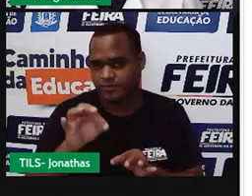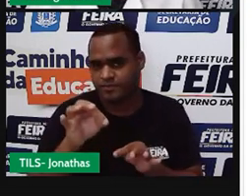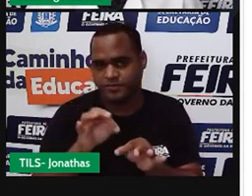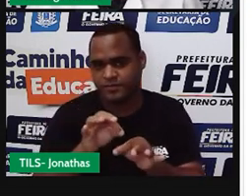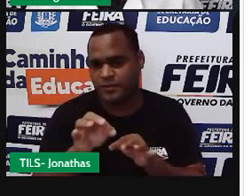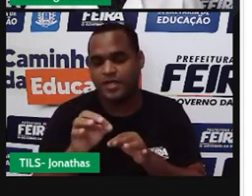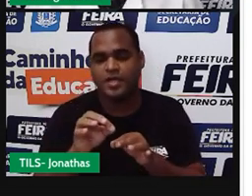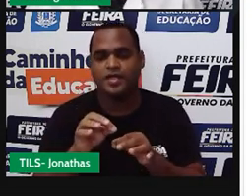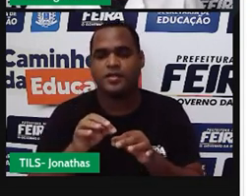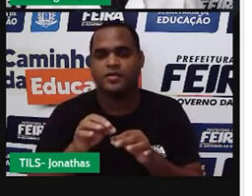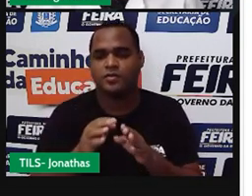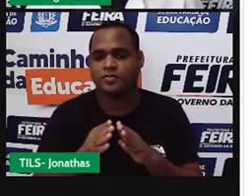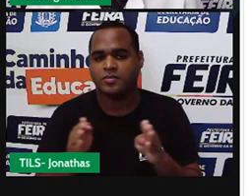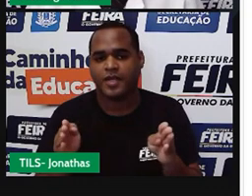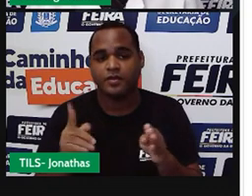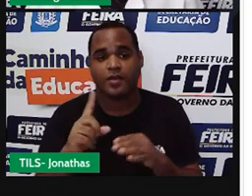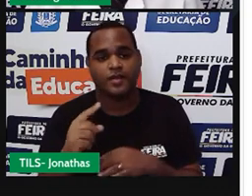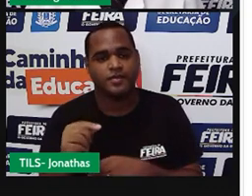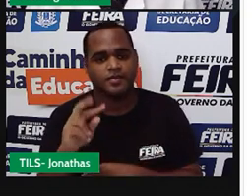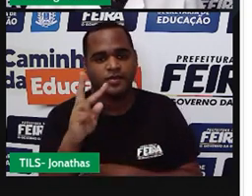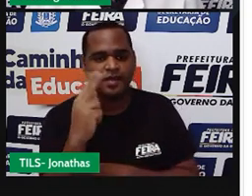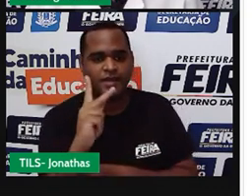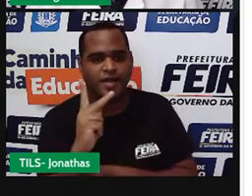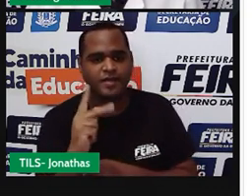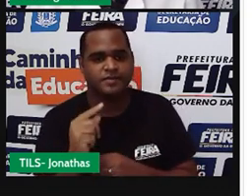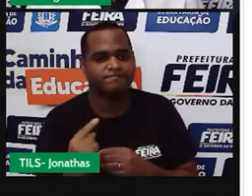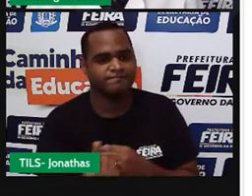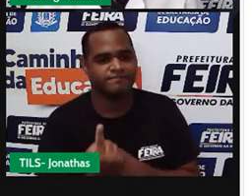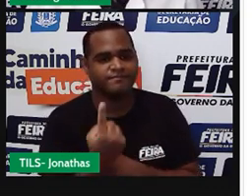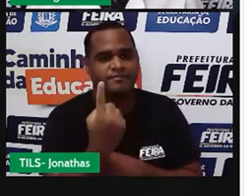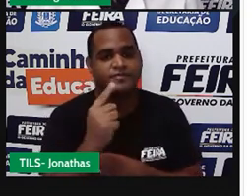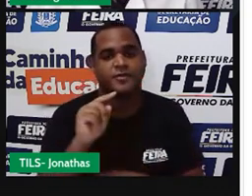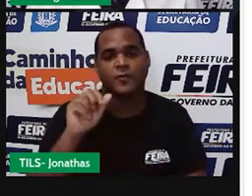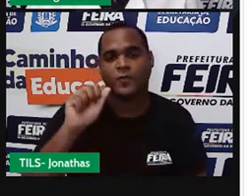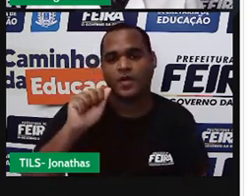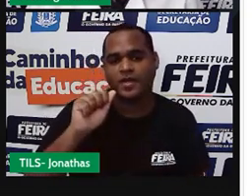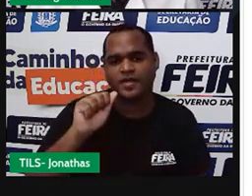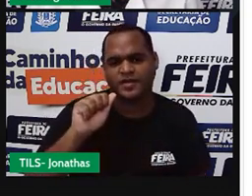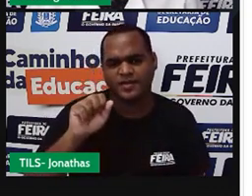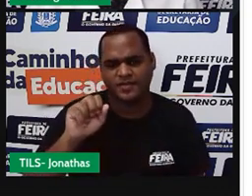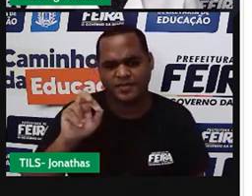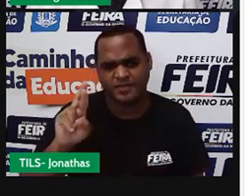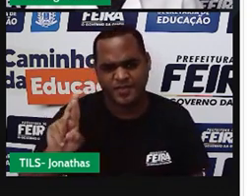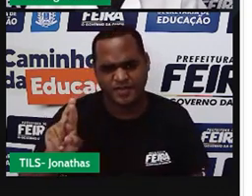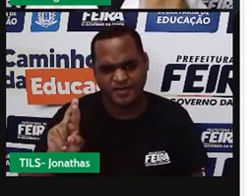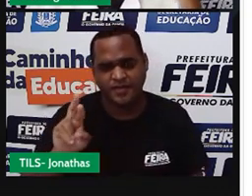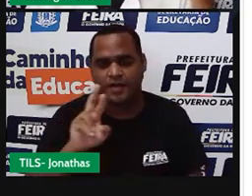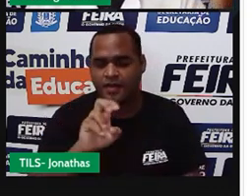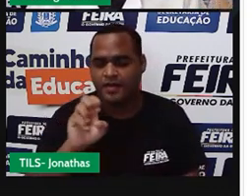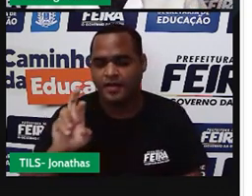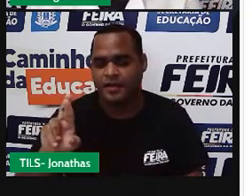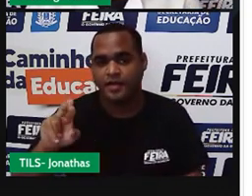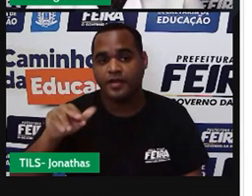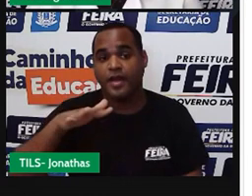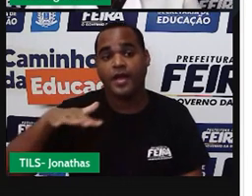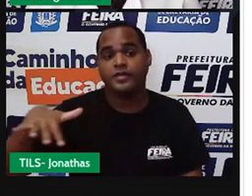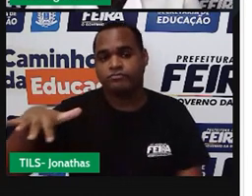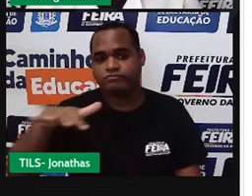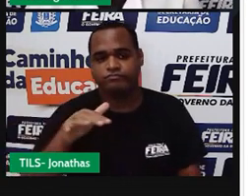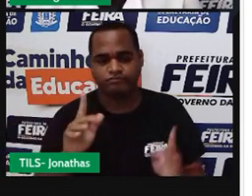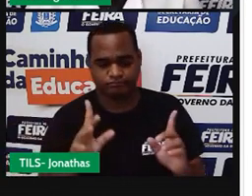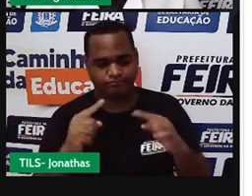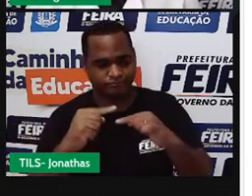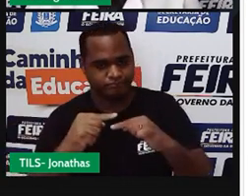medida da altura Então o a r que eu tô chamando aqui de área do retângulo a área de qualquer